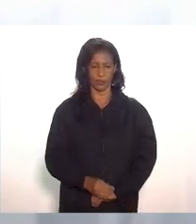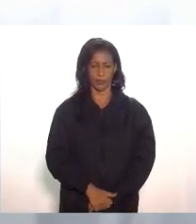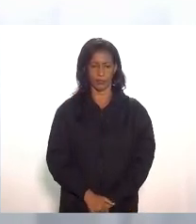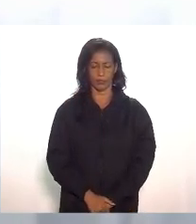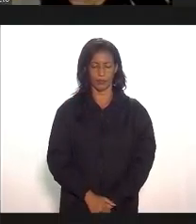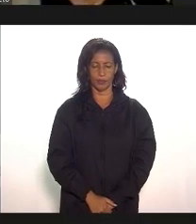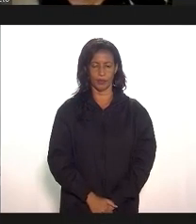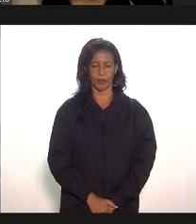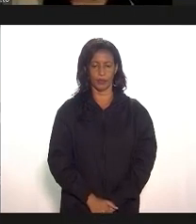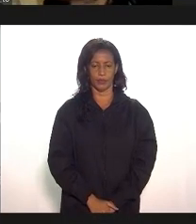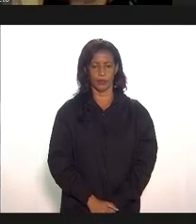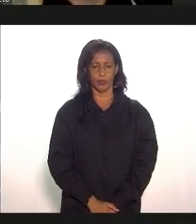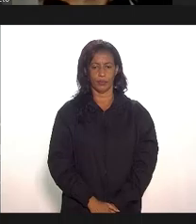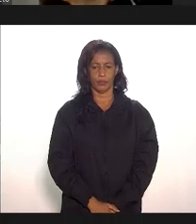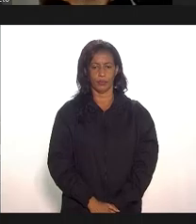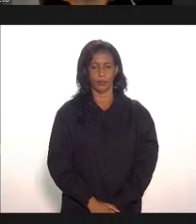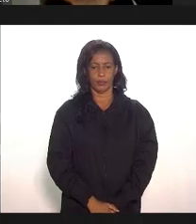Quantos votos?